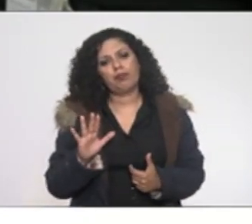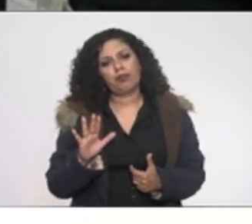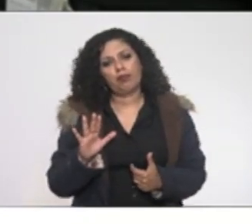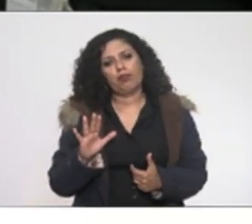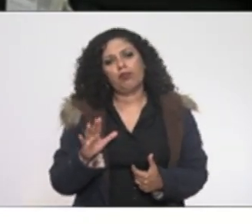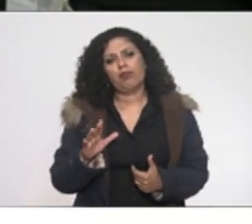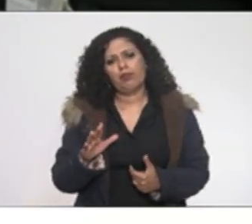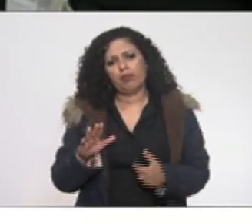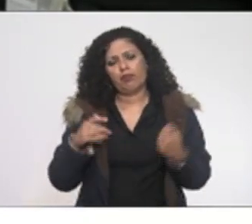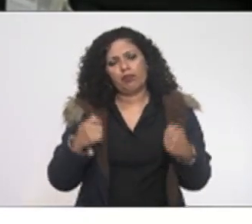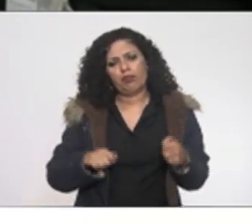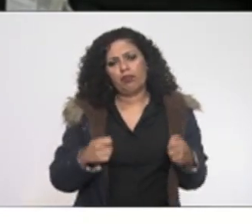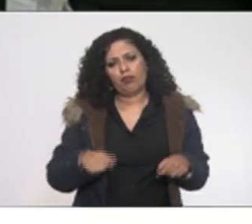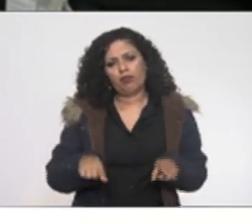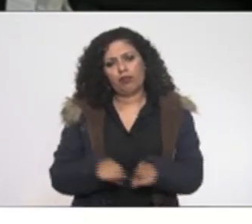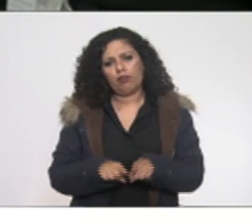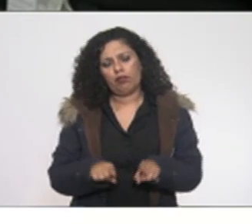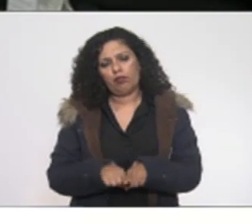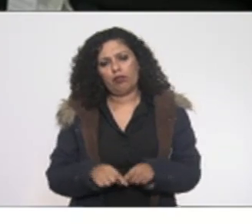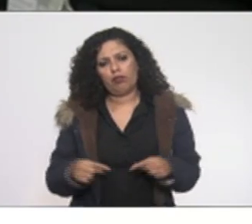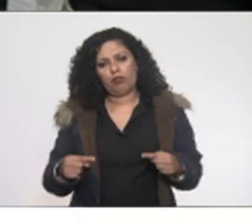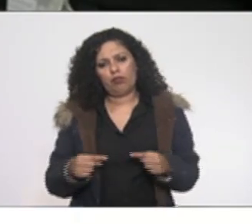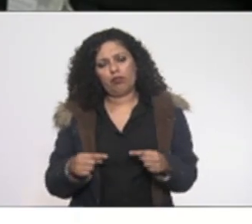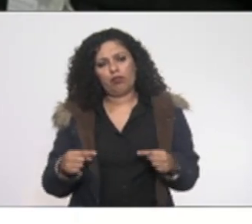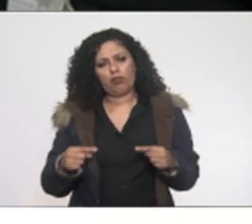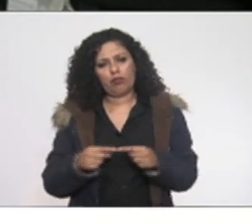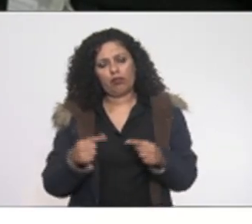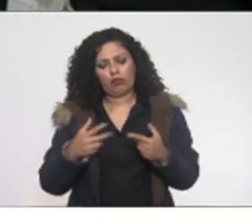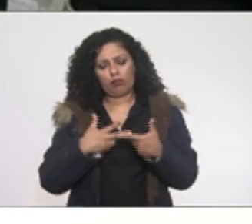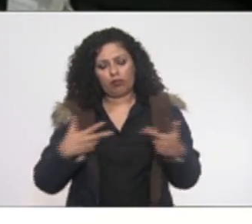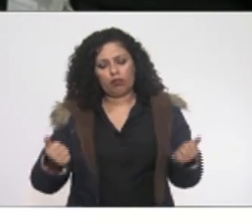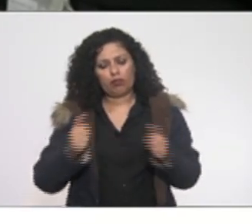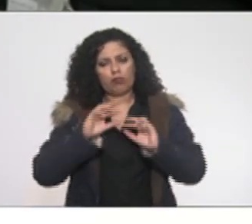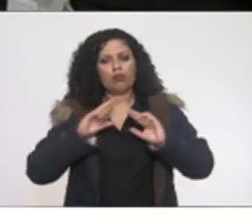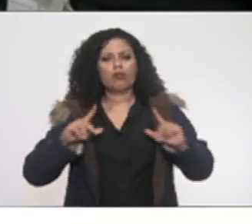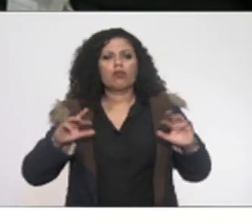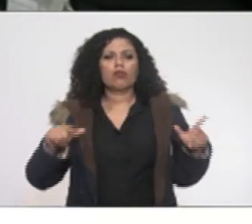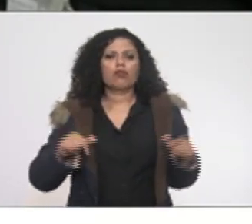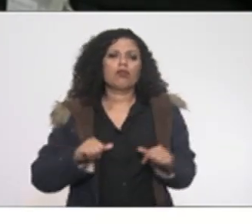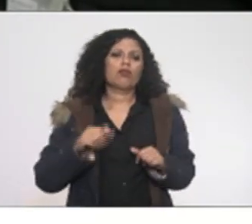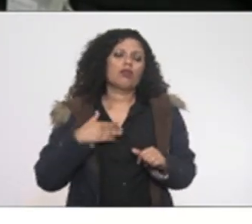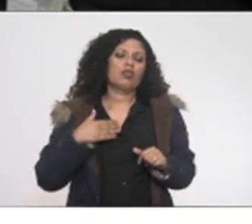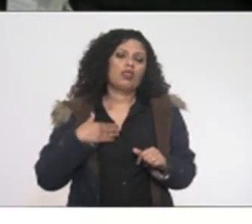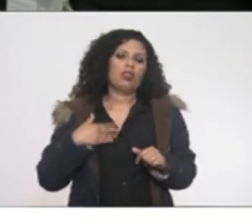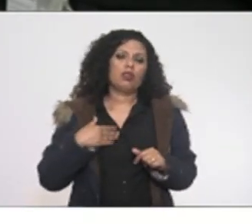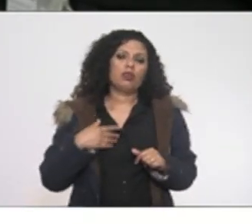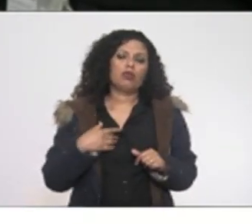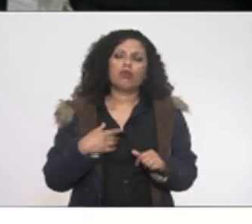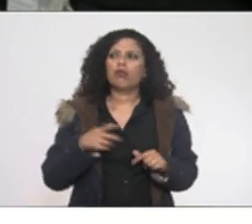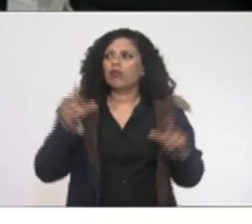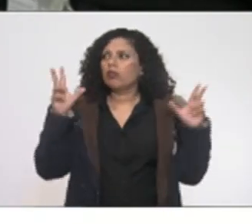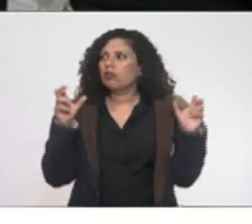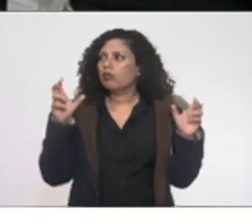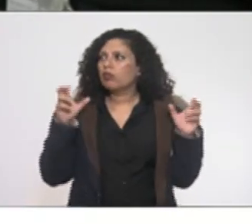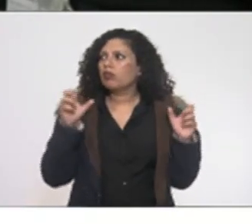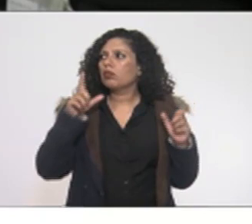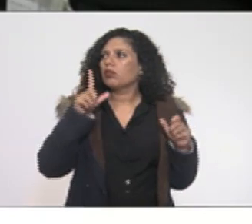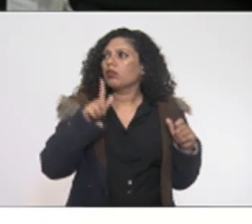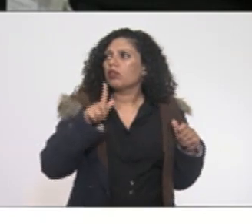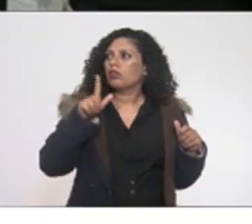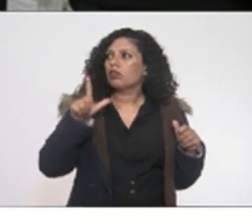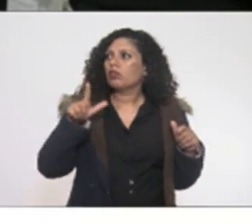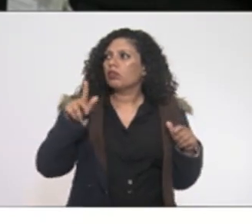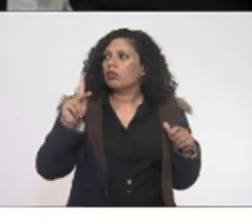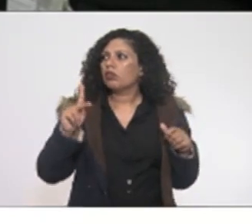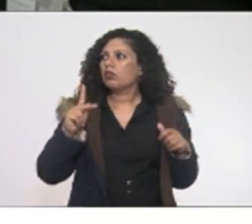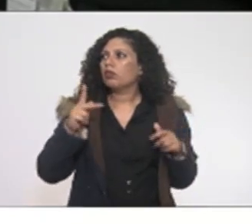tem que destravar também, mas não tem nada a ver com gás natural, e nesse assunto do GLP eu lido muito menos do preço de GLP, tanto que a resolução de